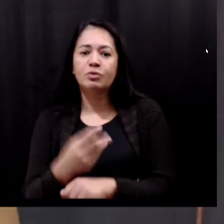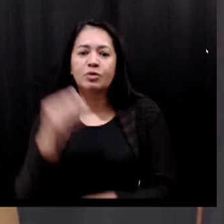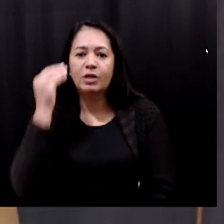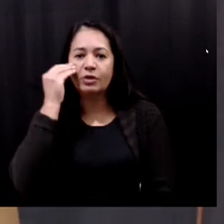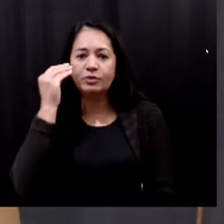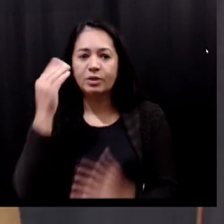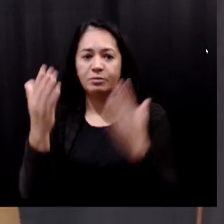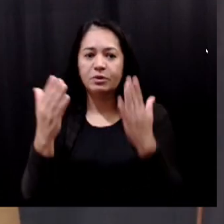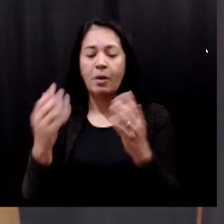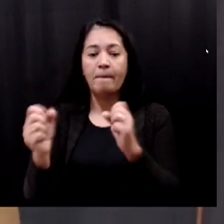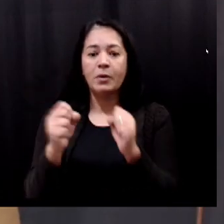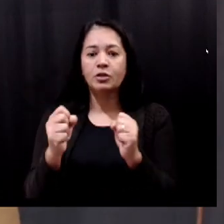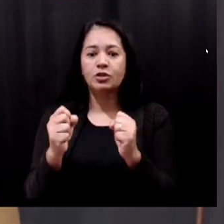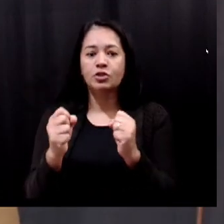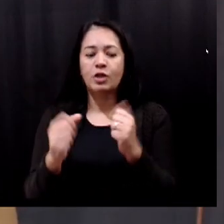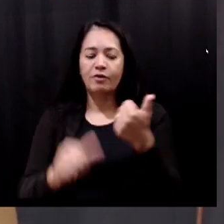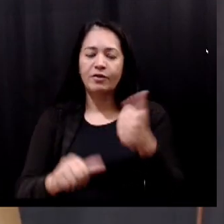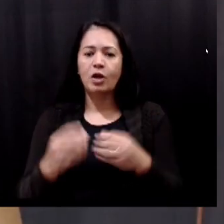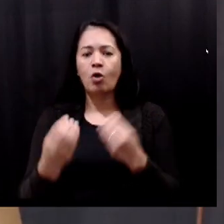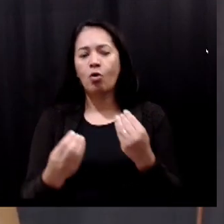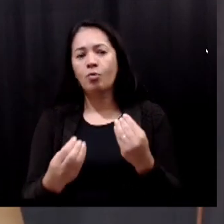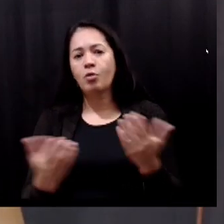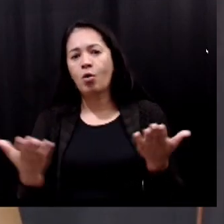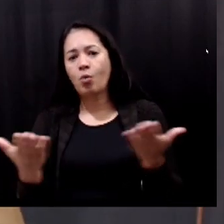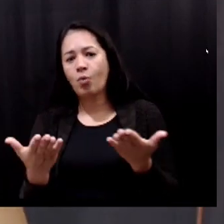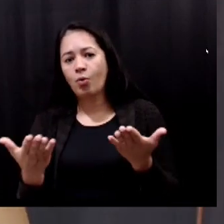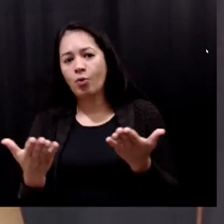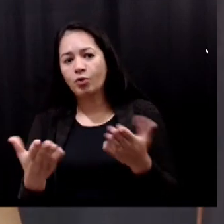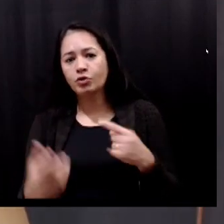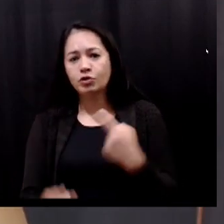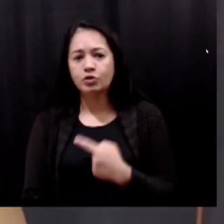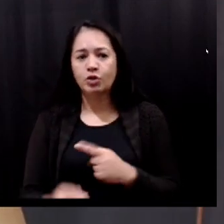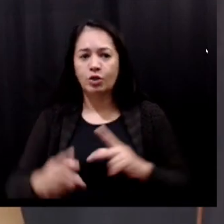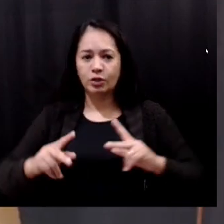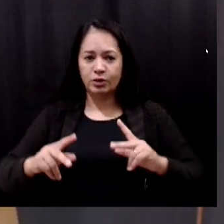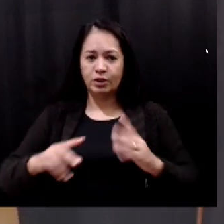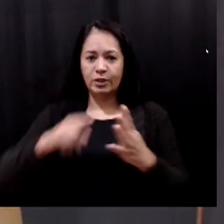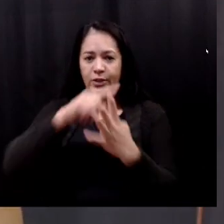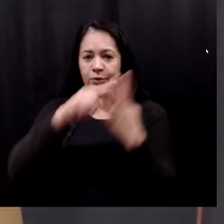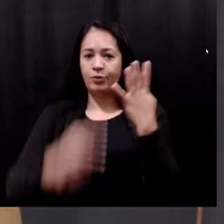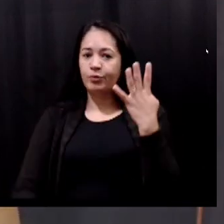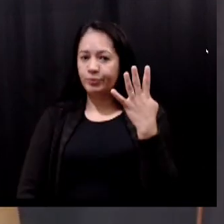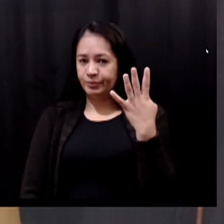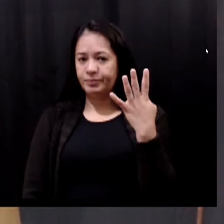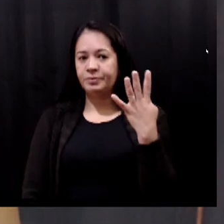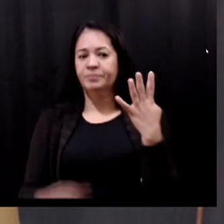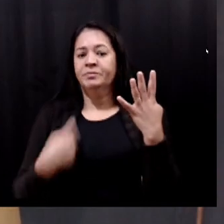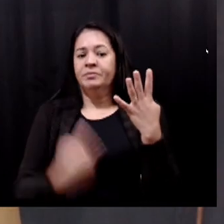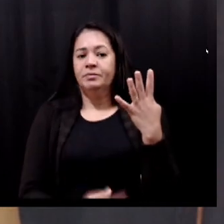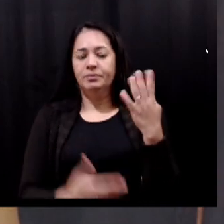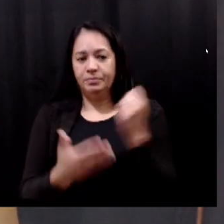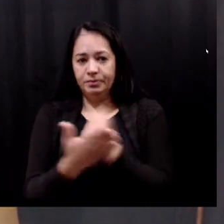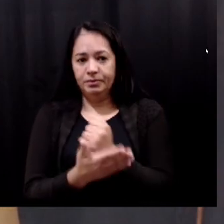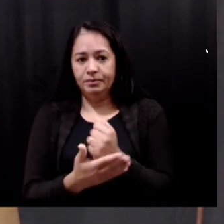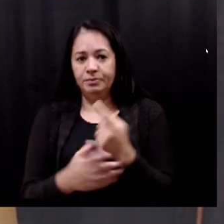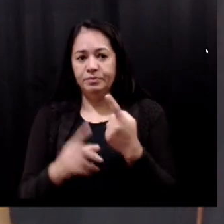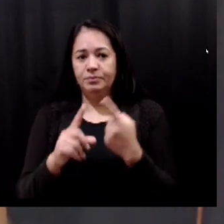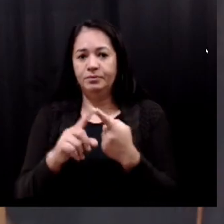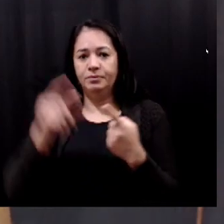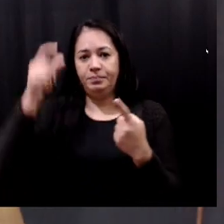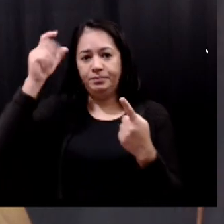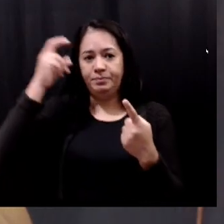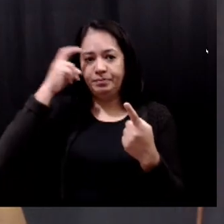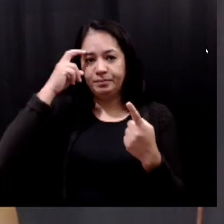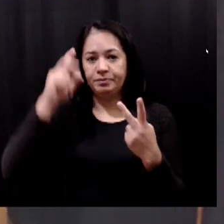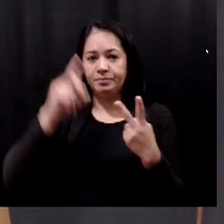que a gente está. Se hoje, nós somos feitos de 4 coisas basicamente, a gente tem o nosso intelecto, a gente tem as nossas